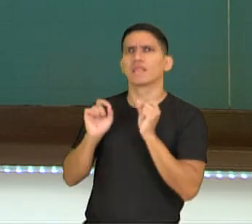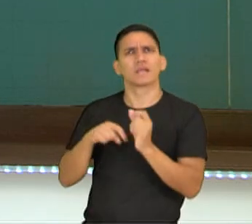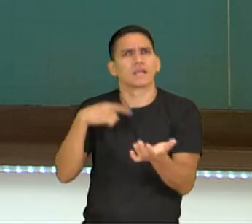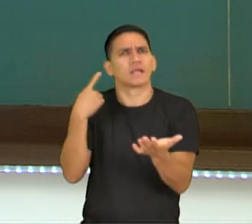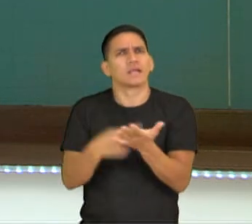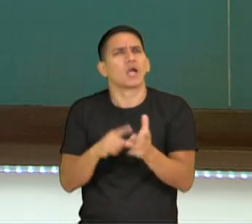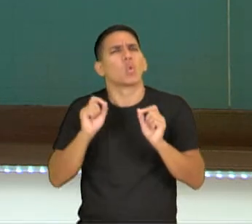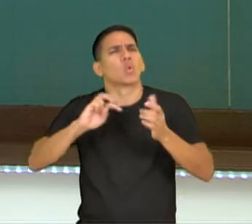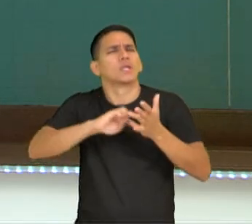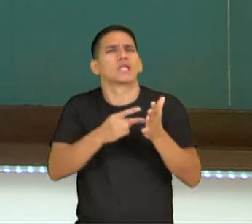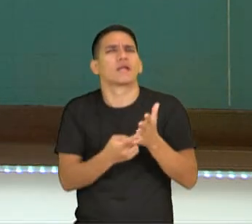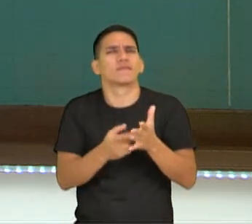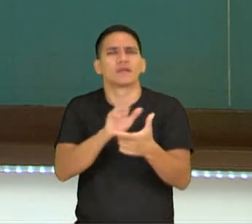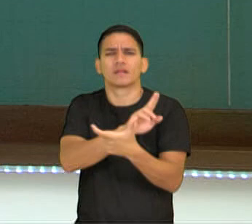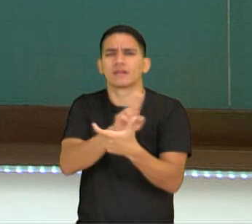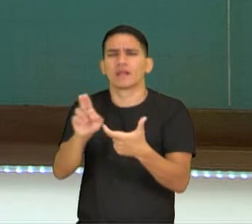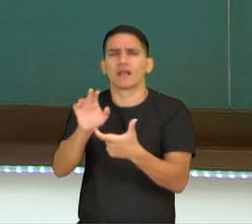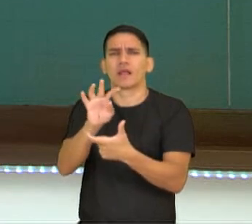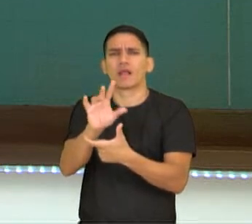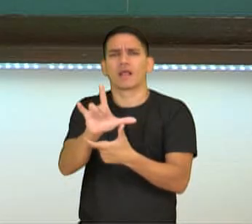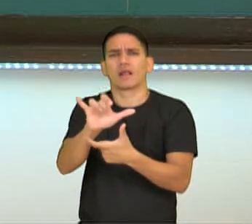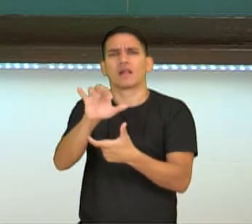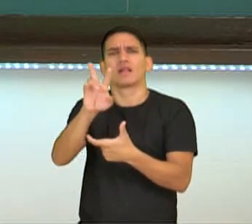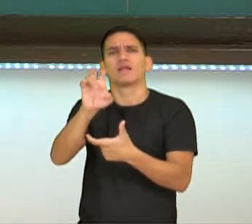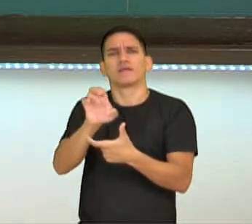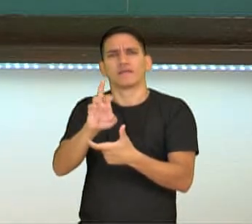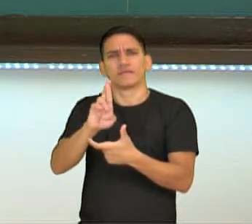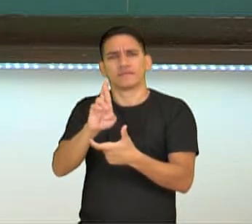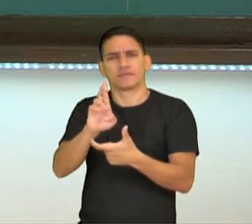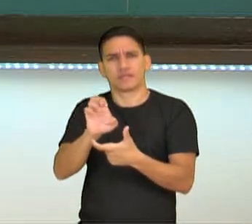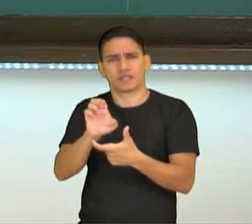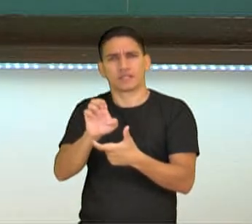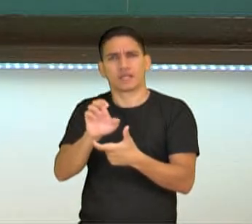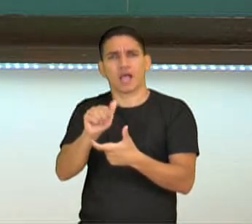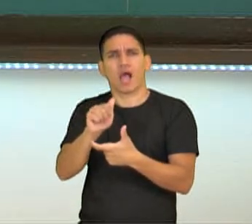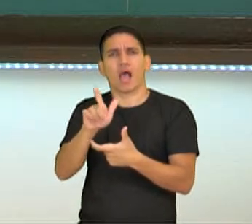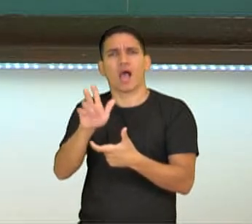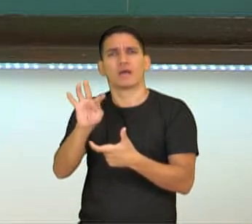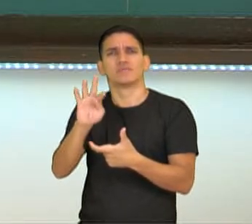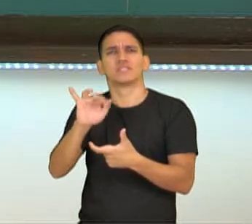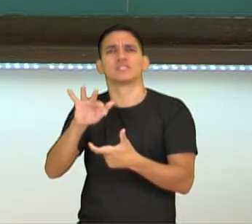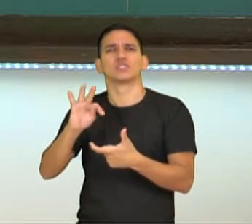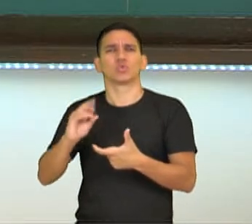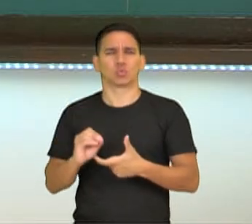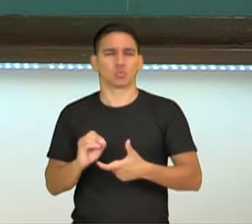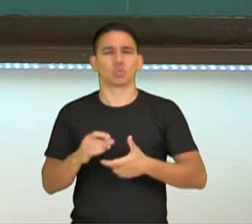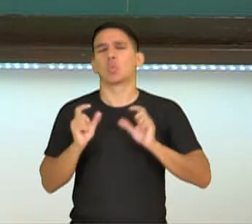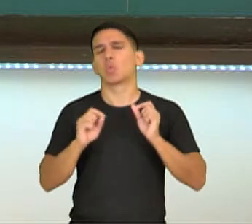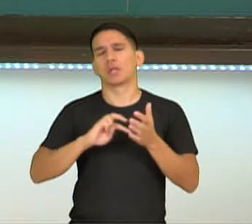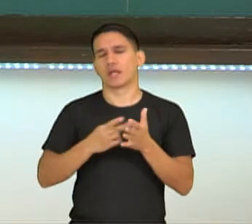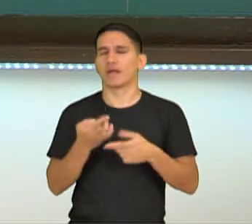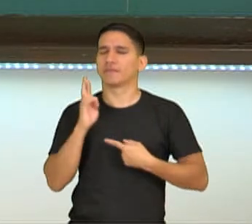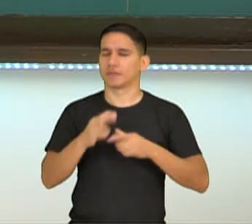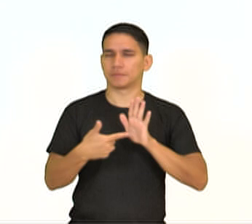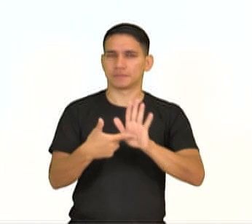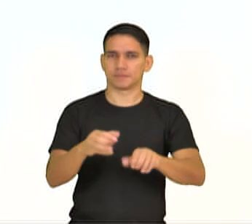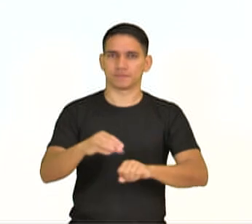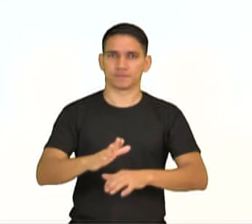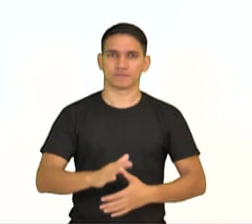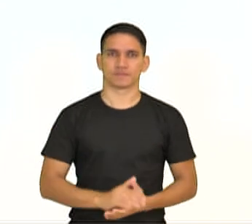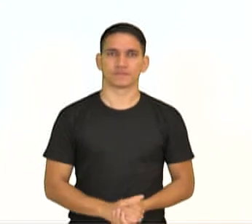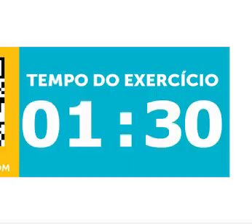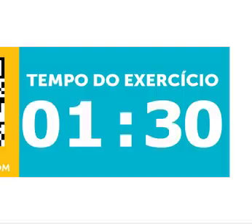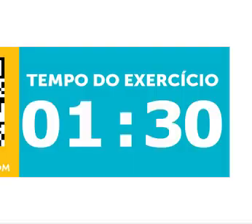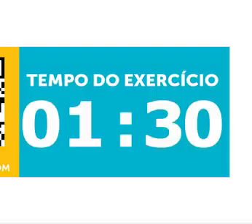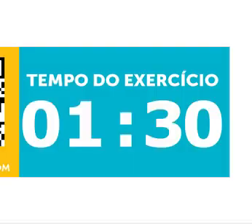então livre-arbítrio para Agostinho de Hipona. Escreve aí, o que Agostinho entende por livre-arbítrio? Daqui a pouco eu volto e te apresento uma resposta.